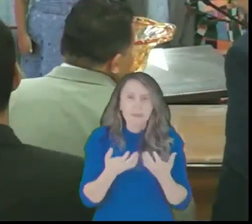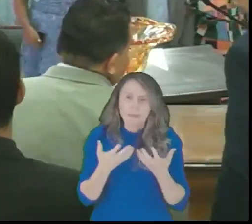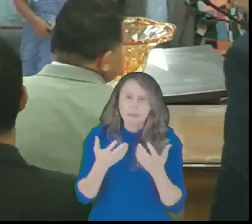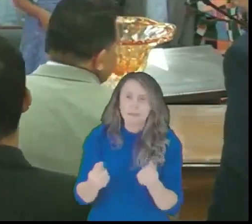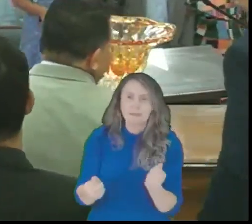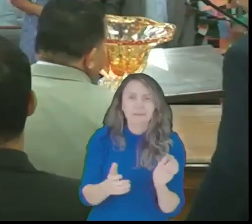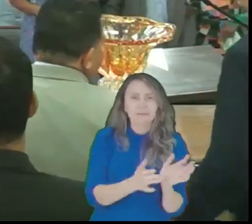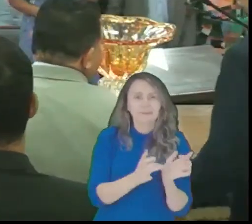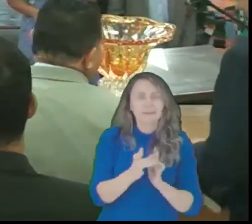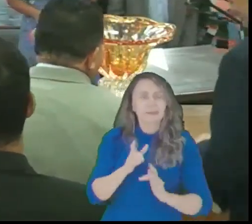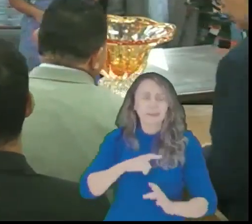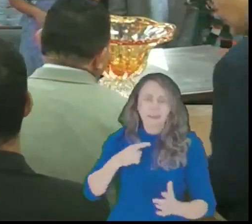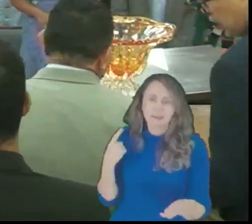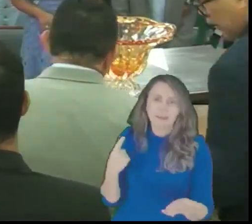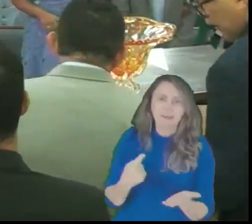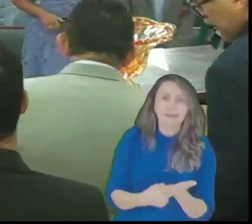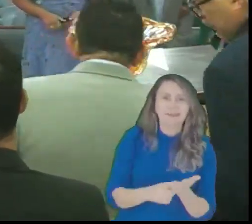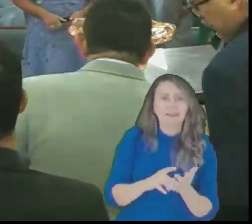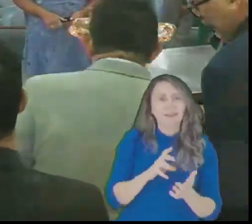de amor.